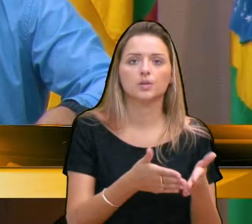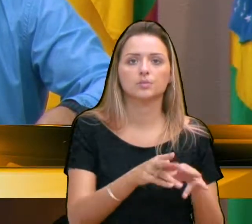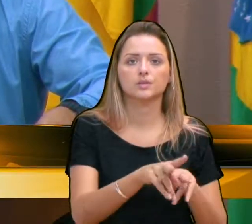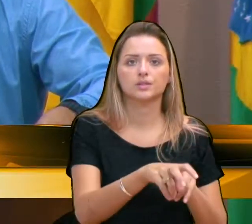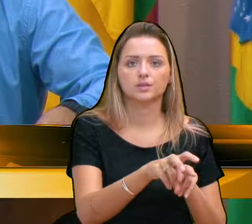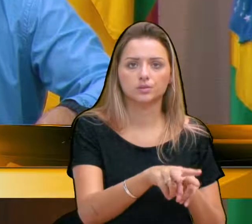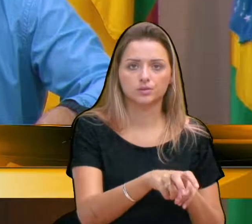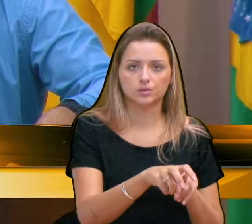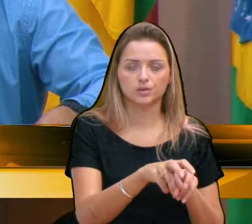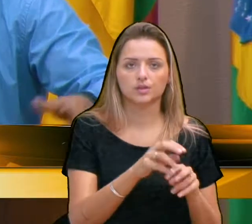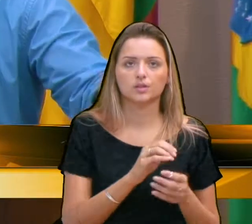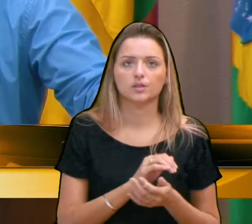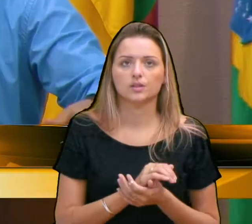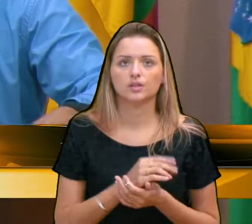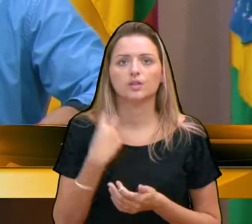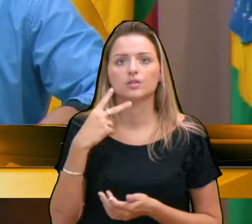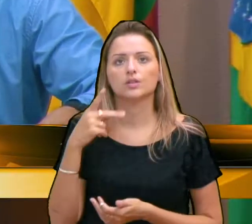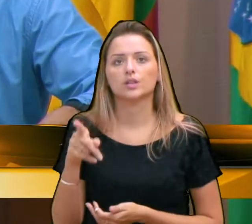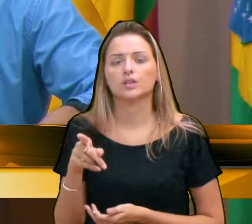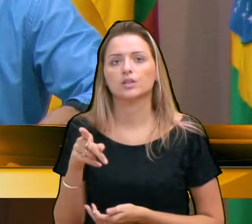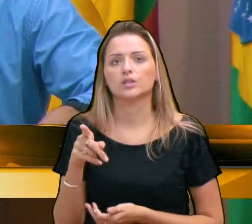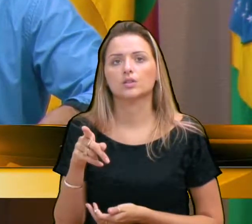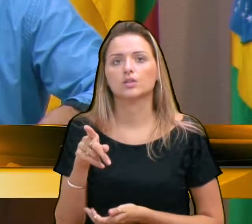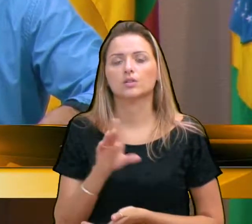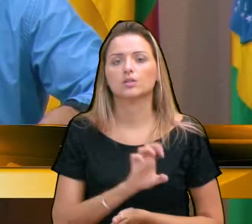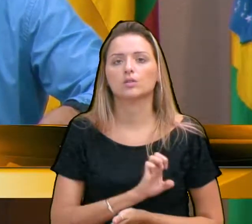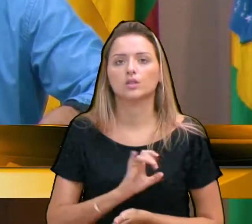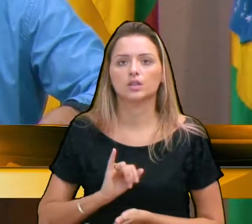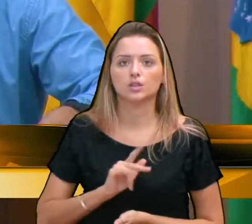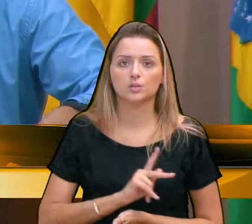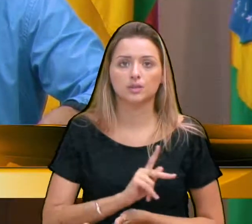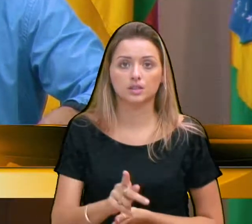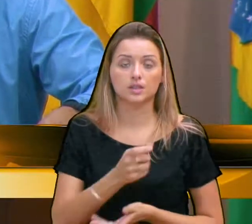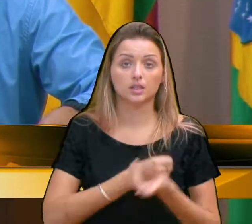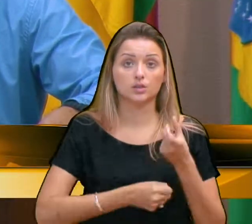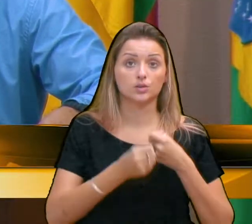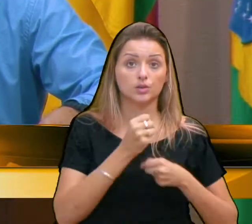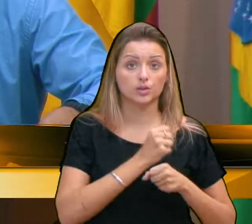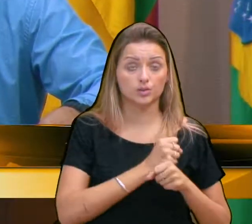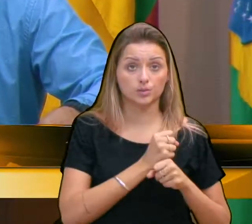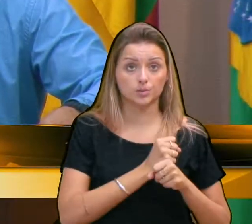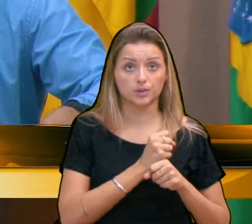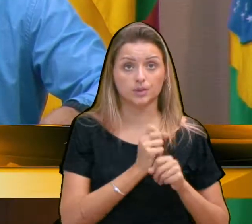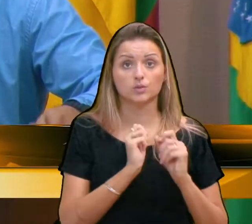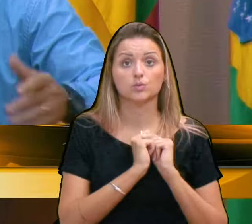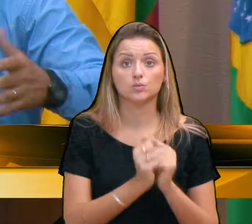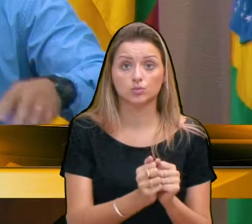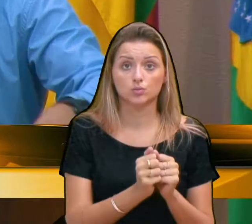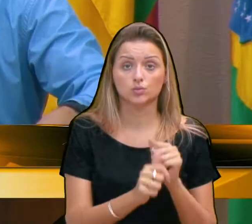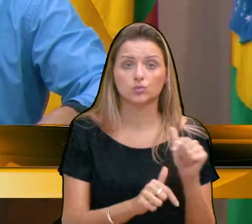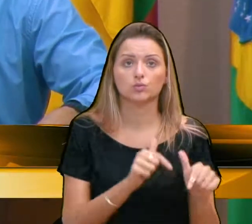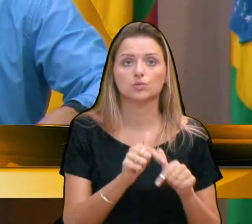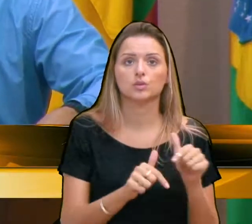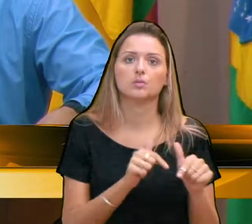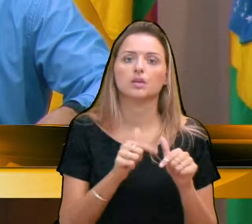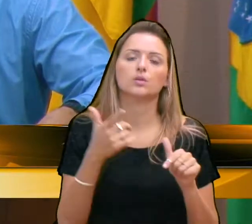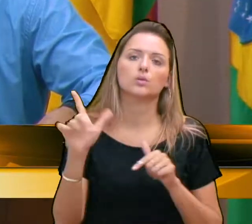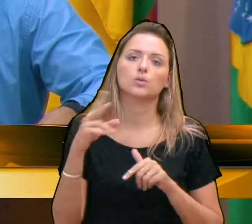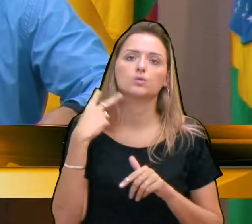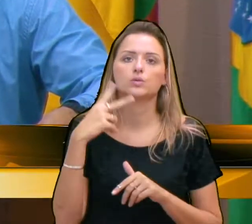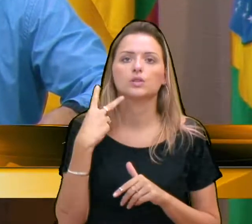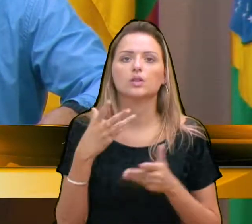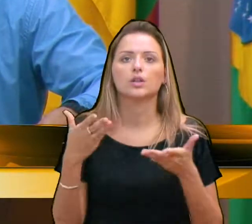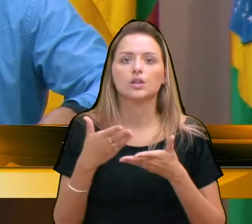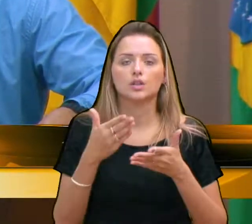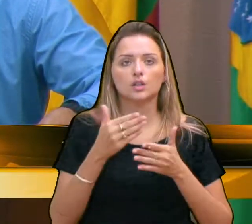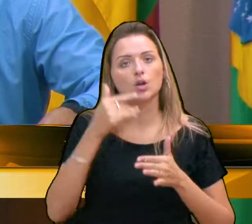Agricultura. Vereador Ricardo presidiu a presidência ano passado pelo trabalho, junto com os outros vereadores, já